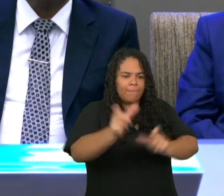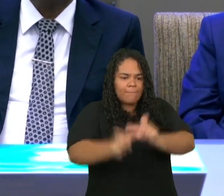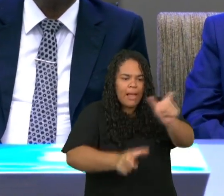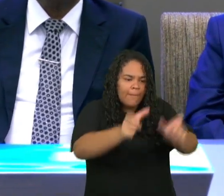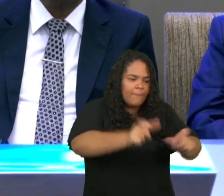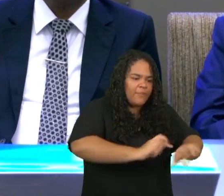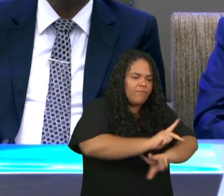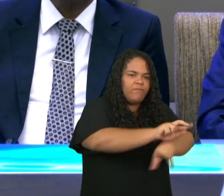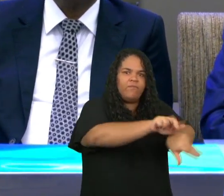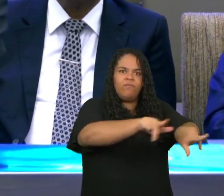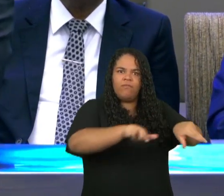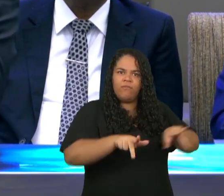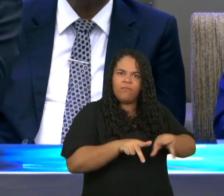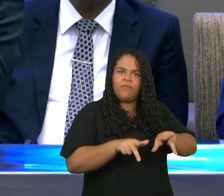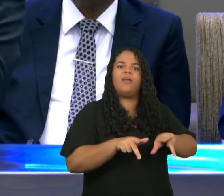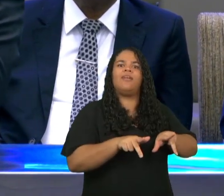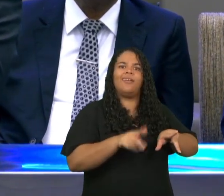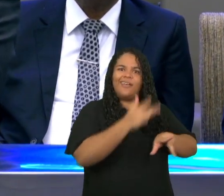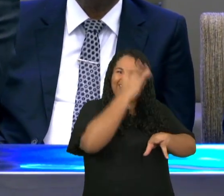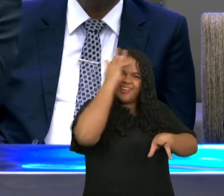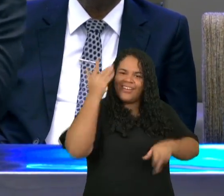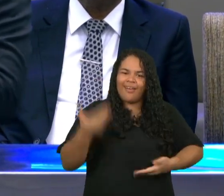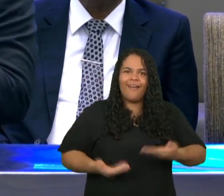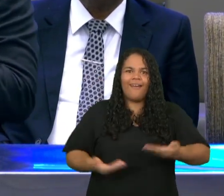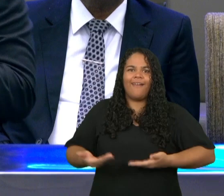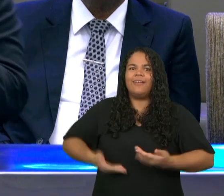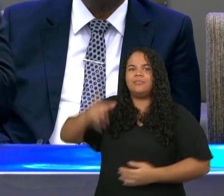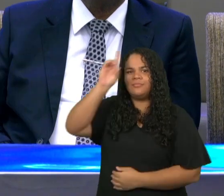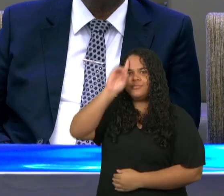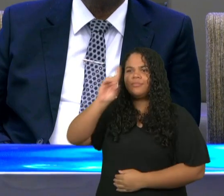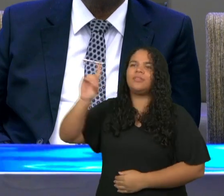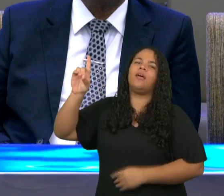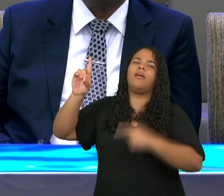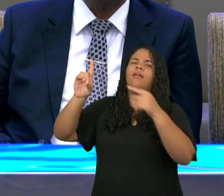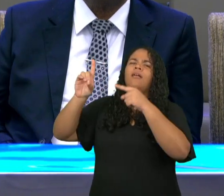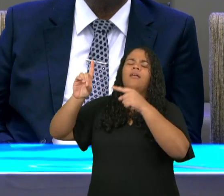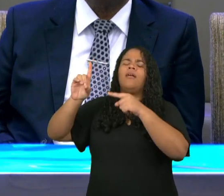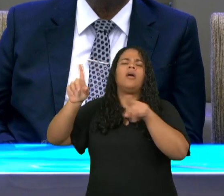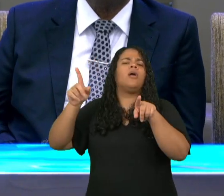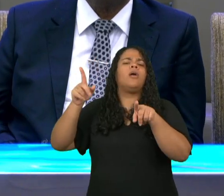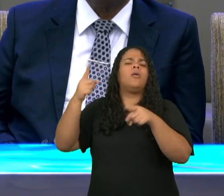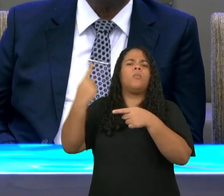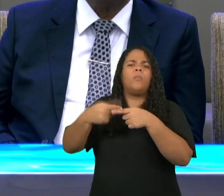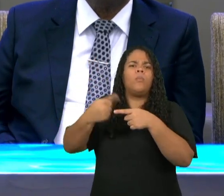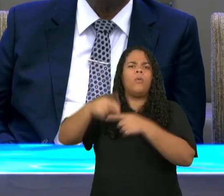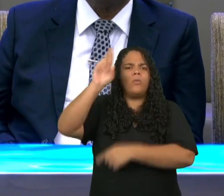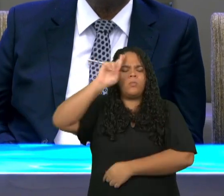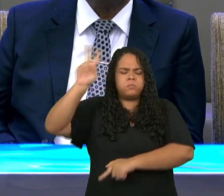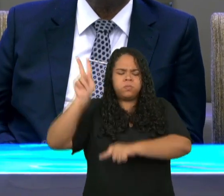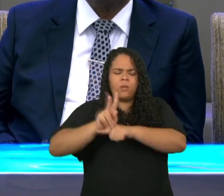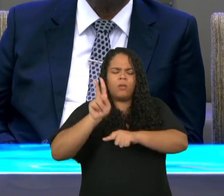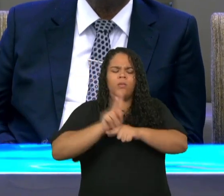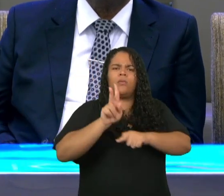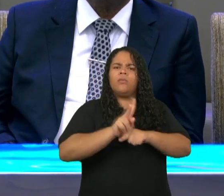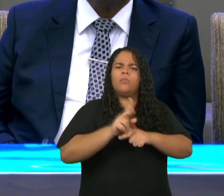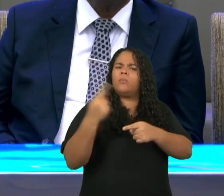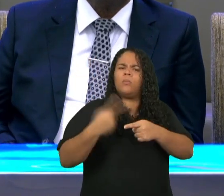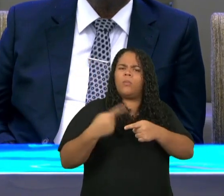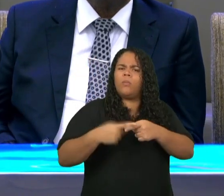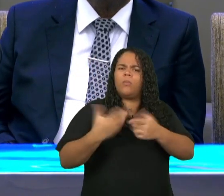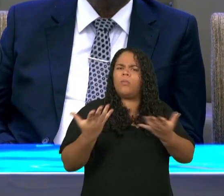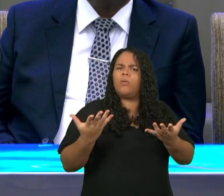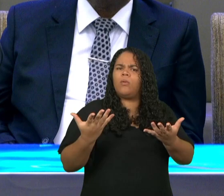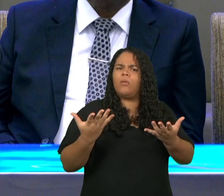Esther, Isaías, Jeremias, Daniel, todos eles, Pedro e Paulo, foram preservados.